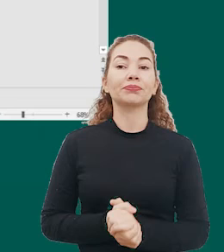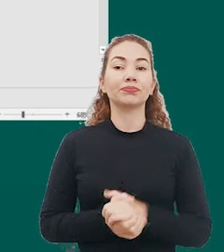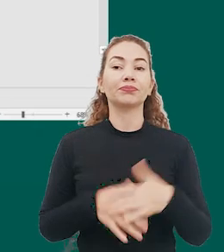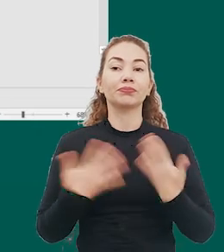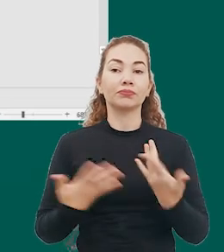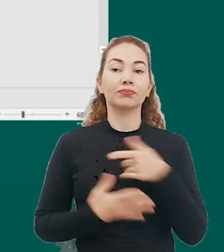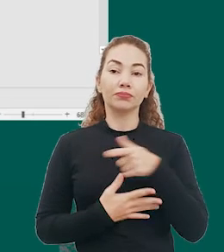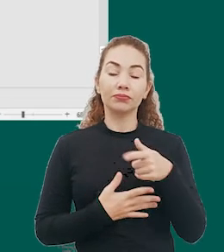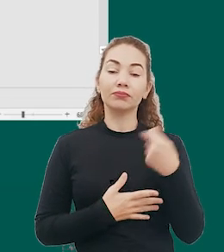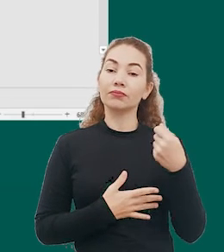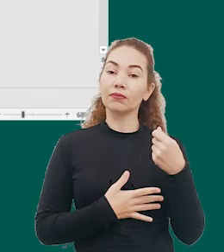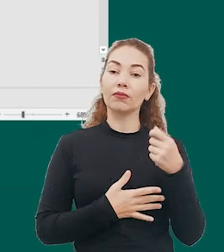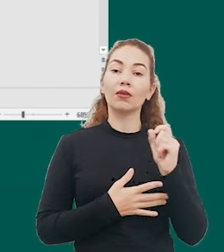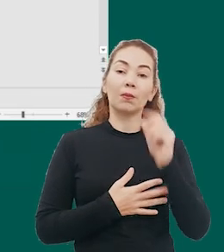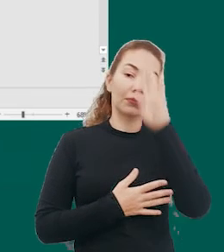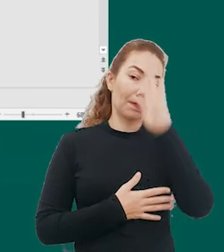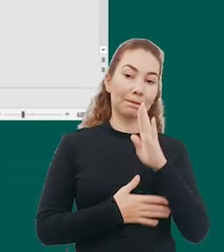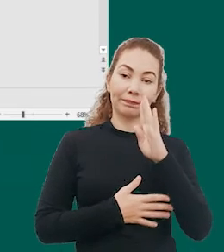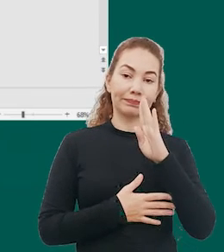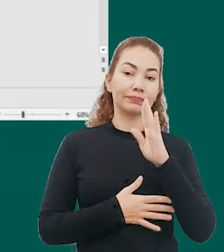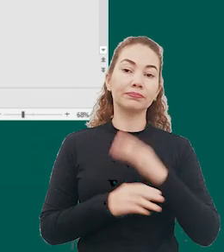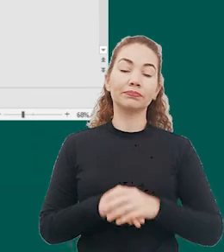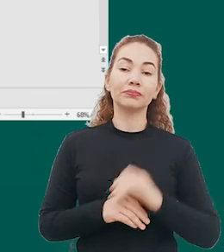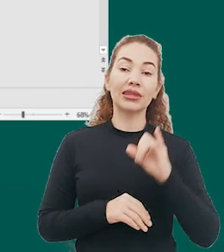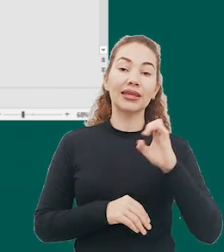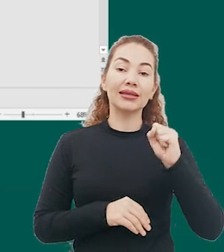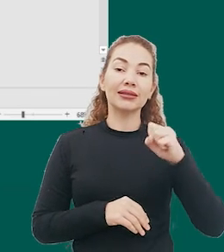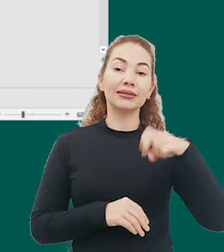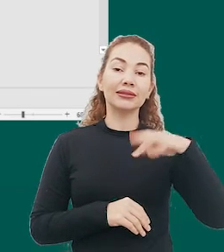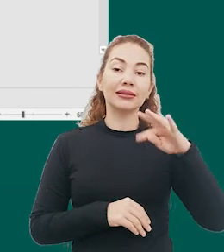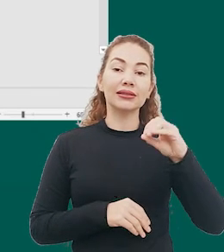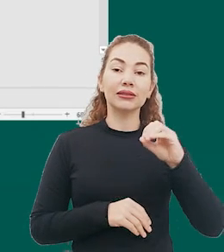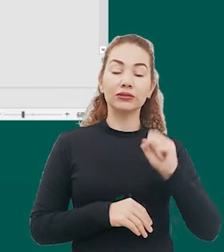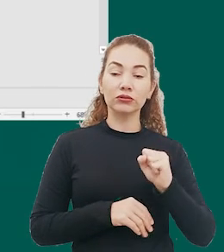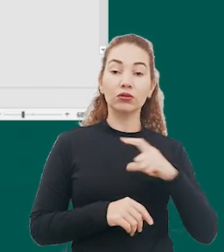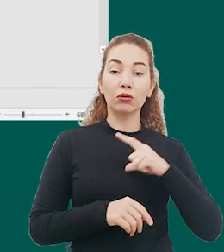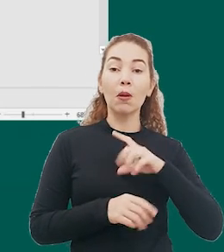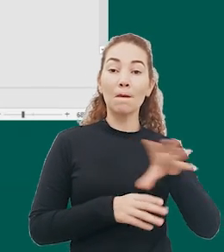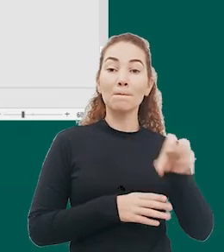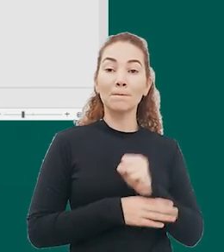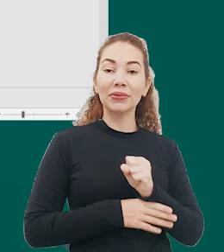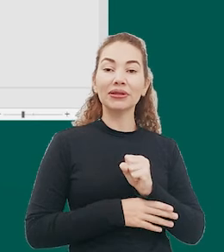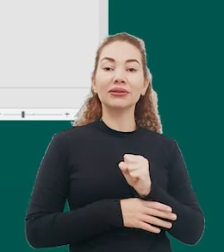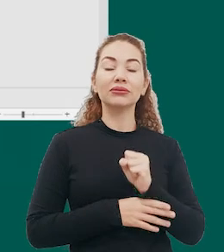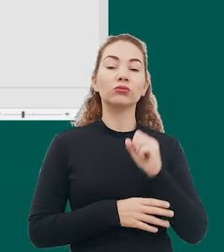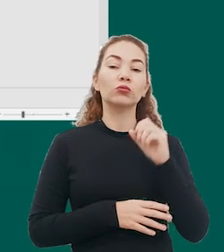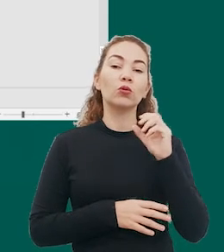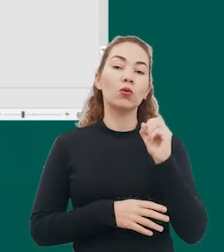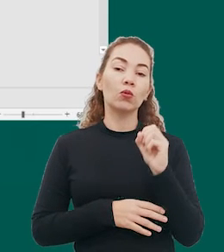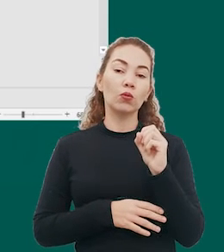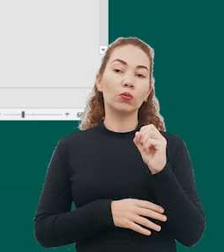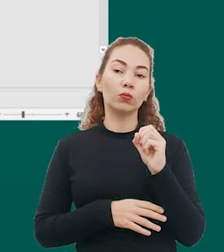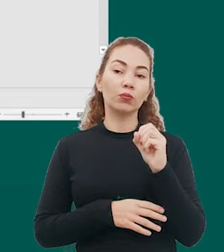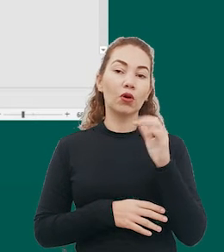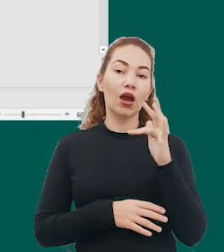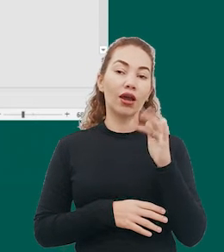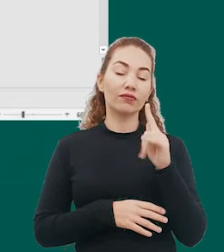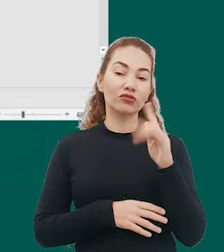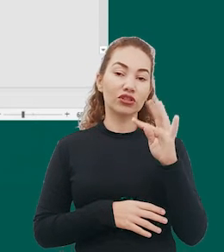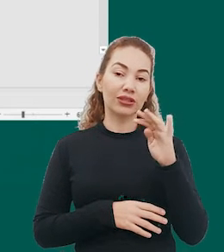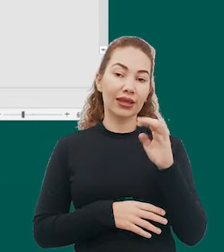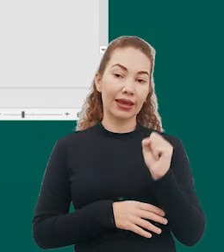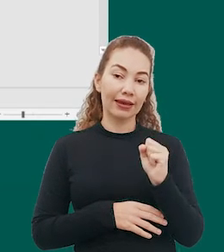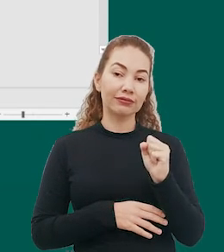são considerados rendimentos isentos. Eu saquei o meu FGTS, também eu preciso informar lá